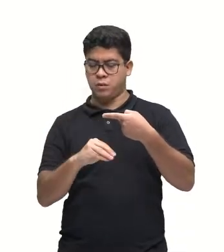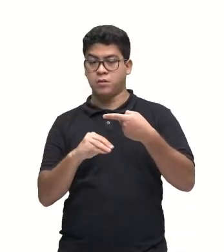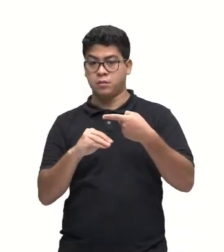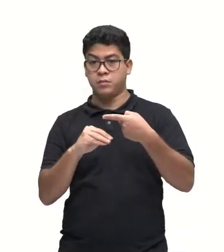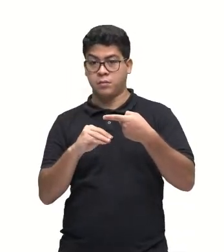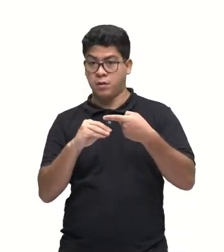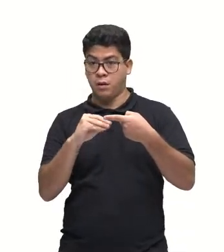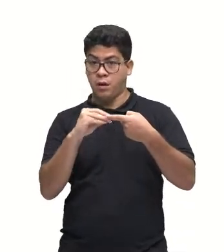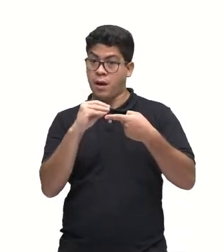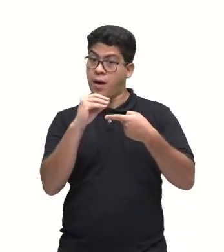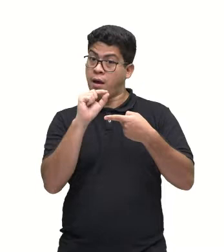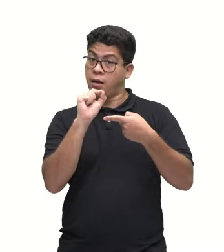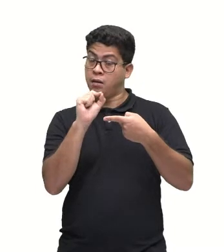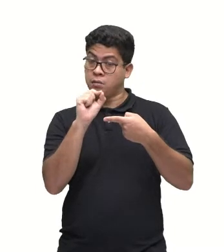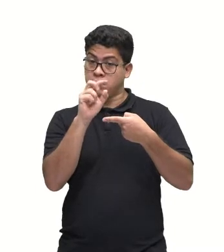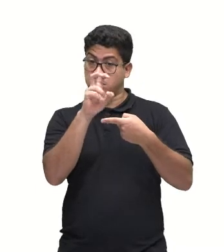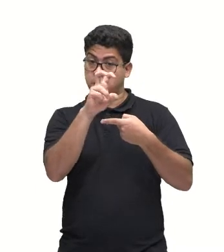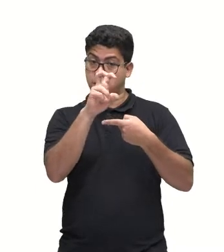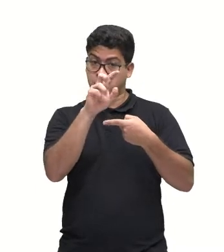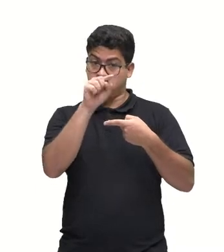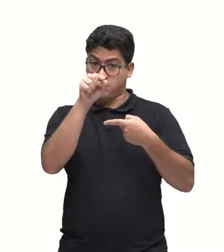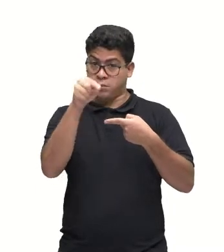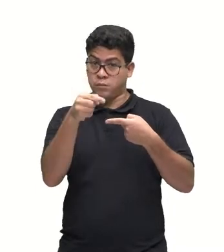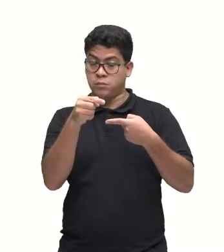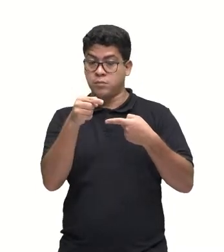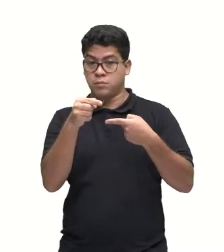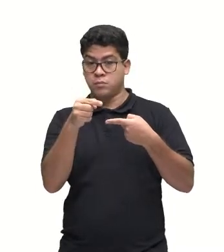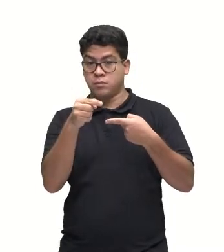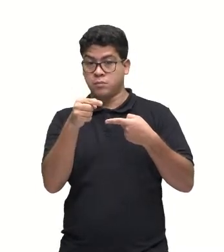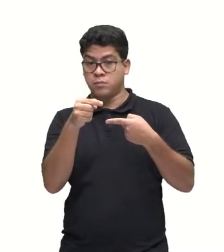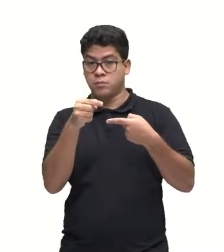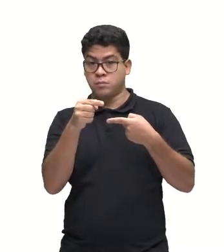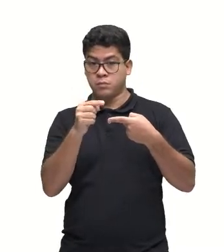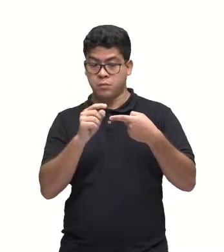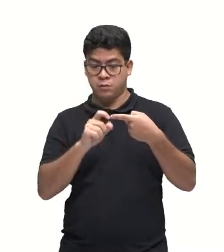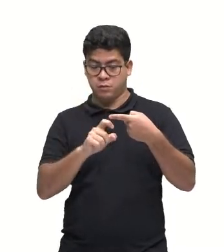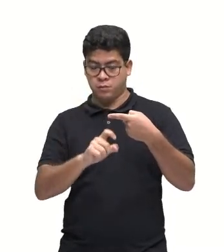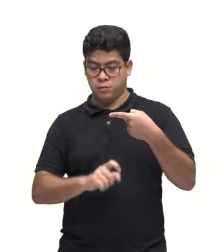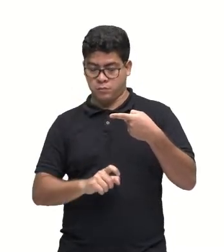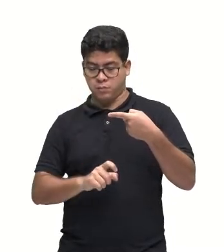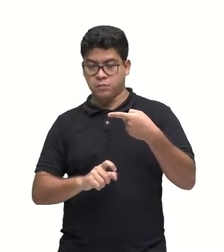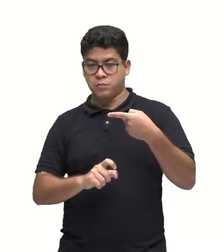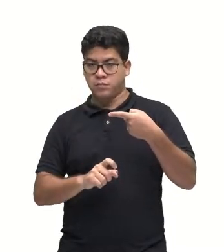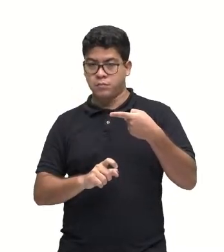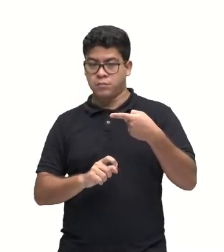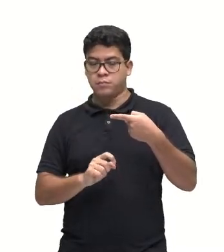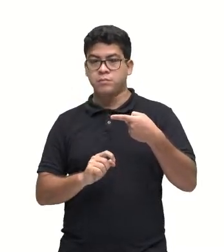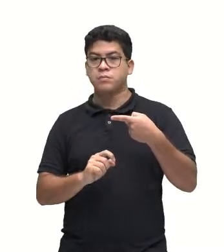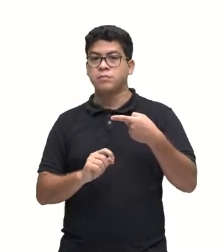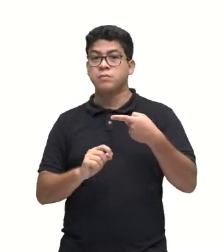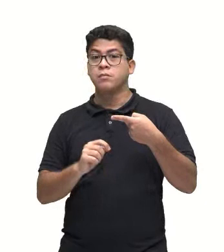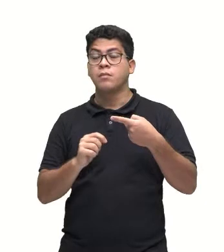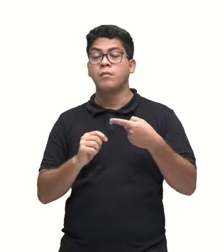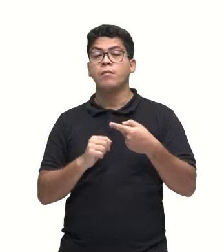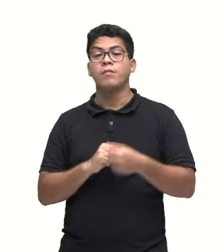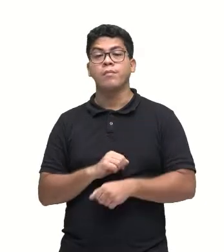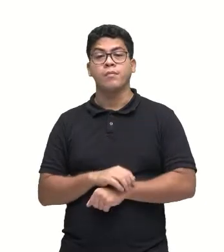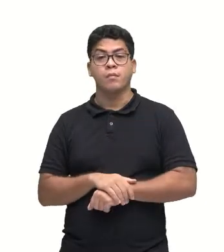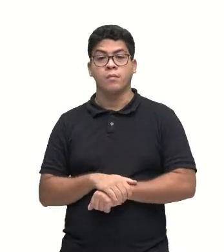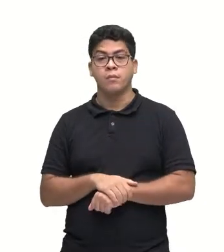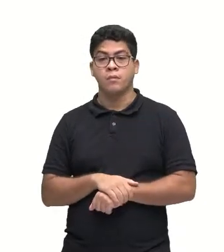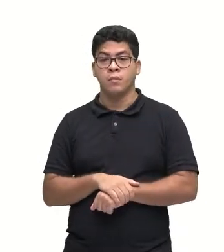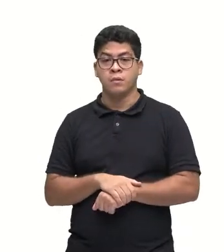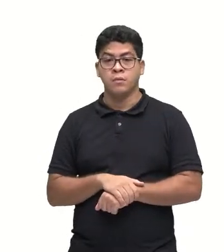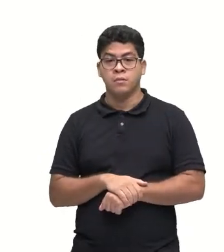5.000 sobre X. igual. Aí aqui a gente